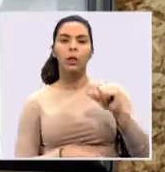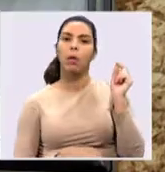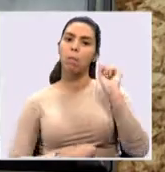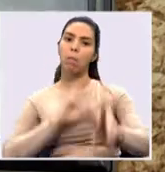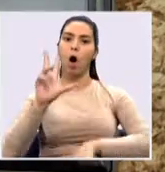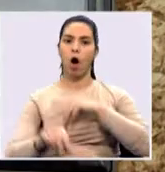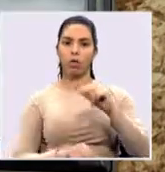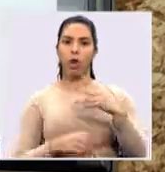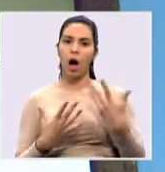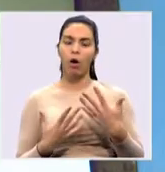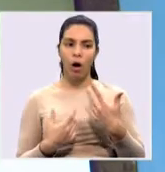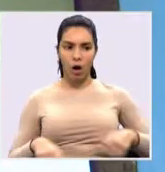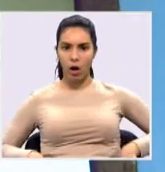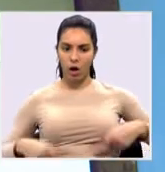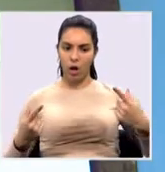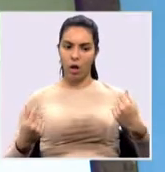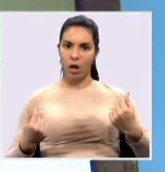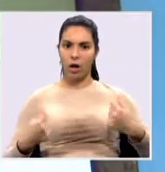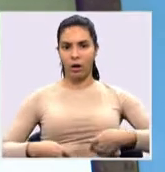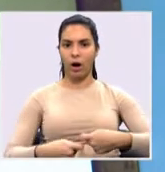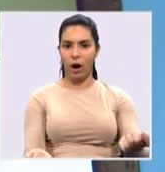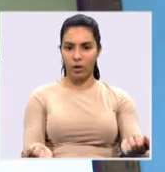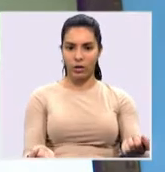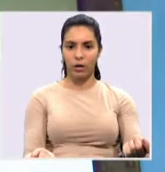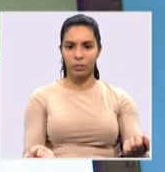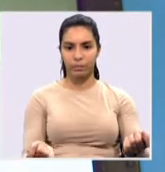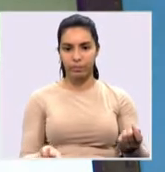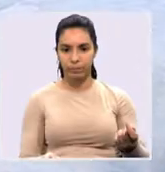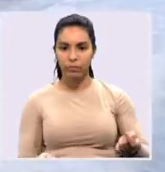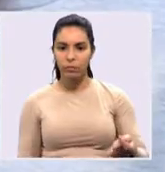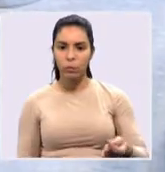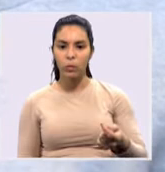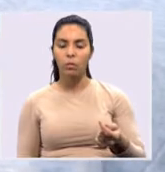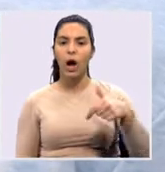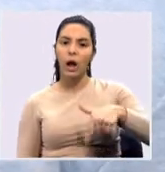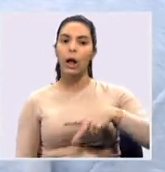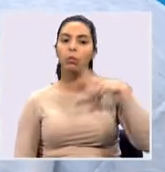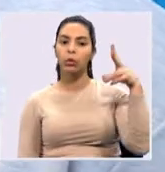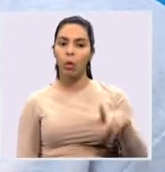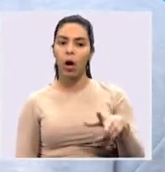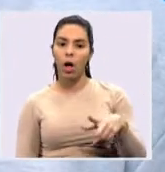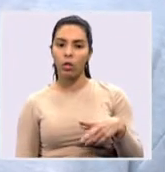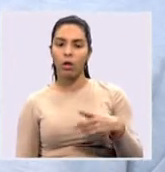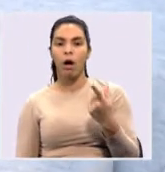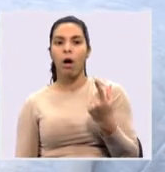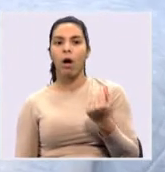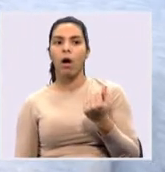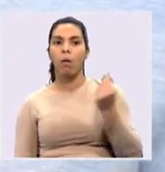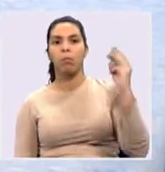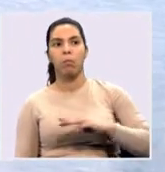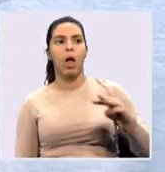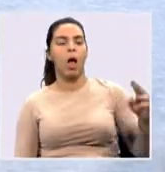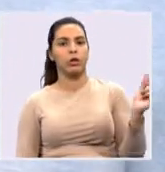calhar por uma questão de estar na moda, a malta começa a gastar os troquitos dela na arte urbana. E isto é mesmo troquitos, porque ninguém está disponível cá em